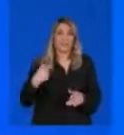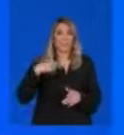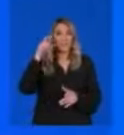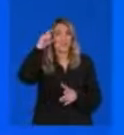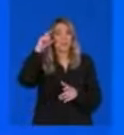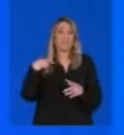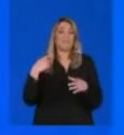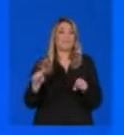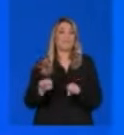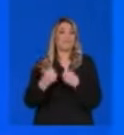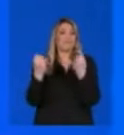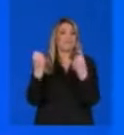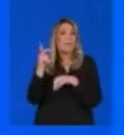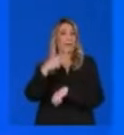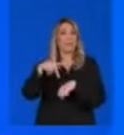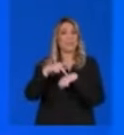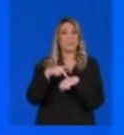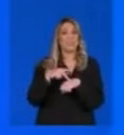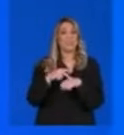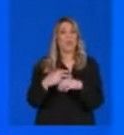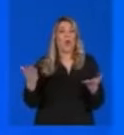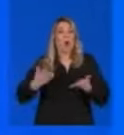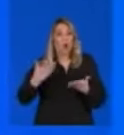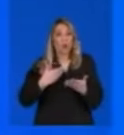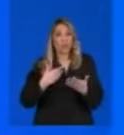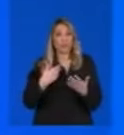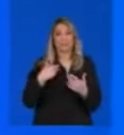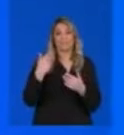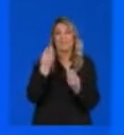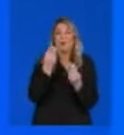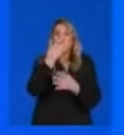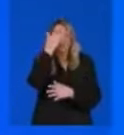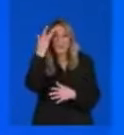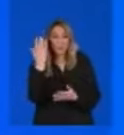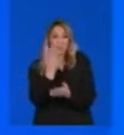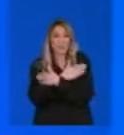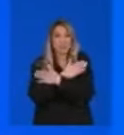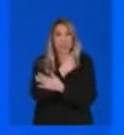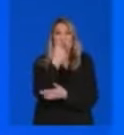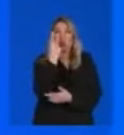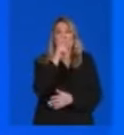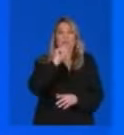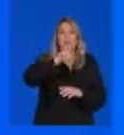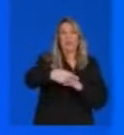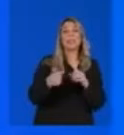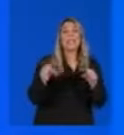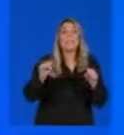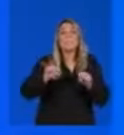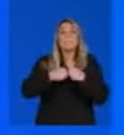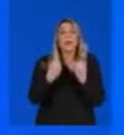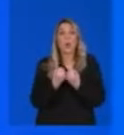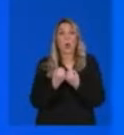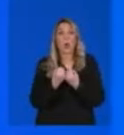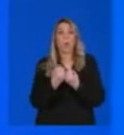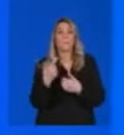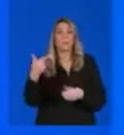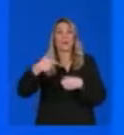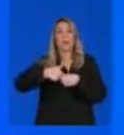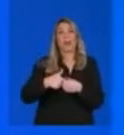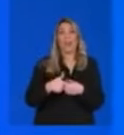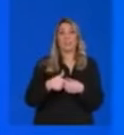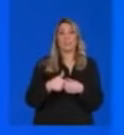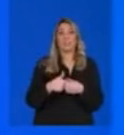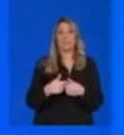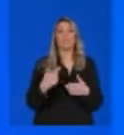nosso país criando 12 milhões de desempregados quebrando a Petrobrás que na verdade foi privatizada por interesses